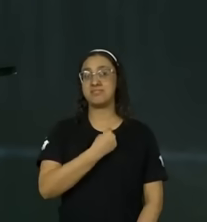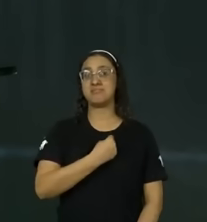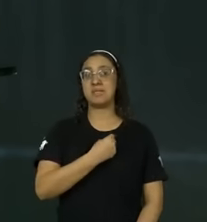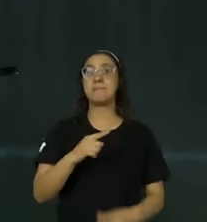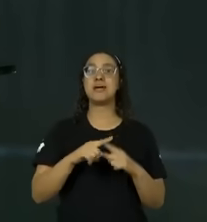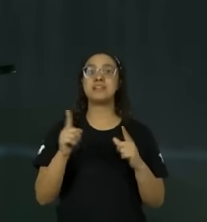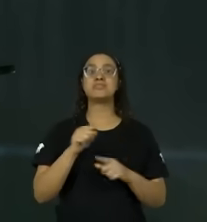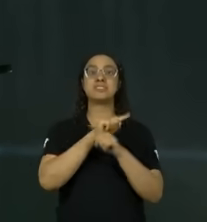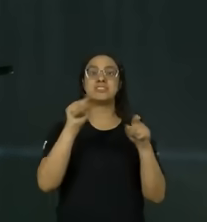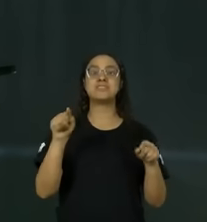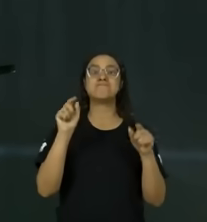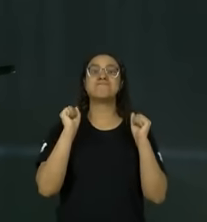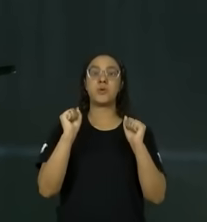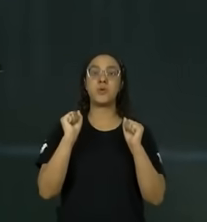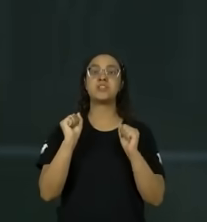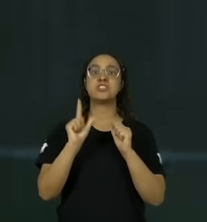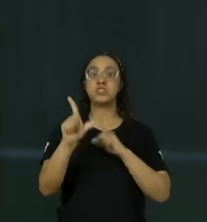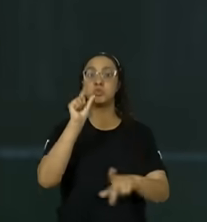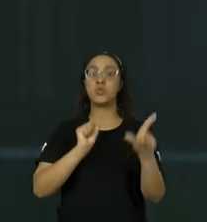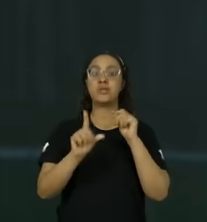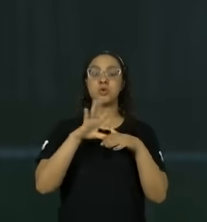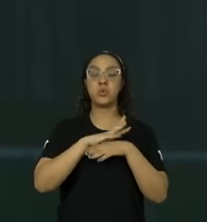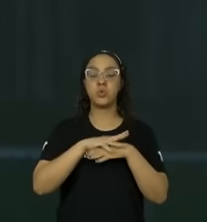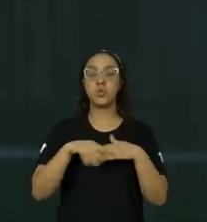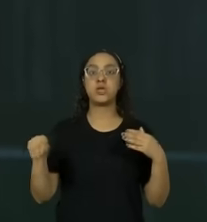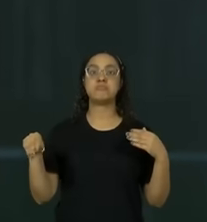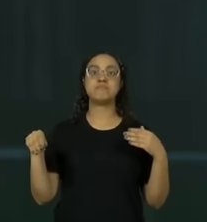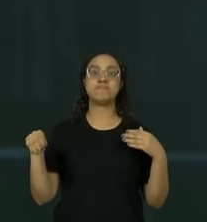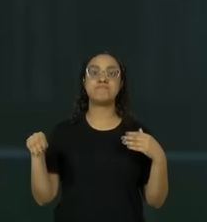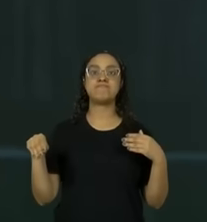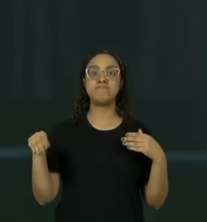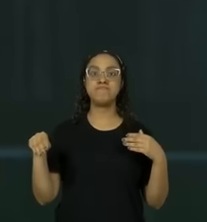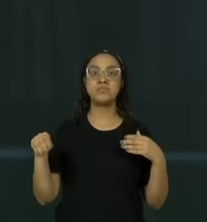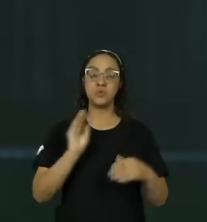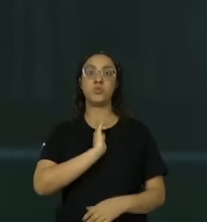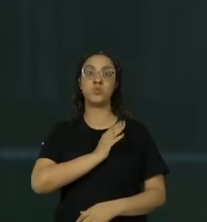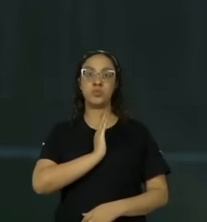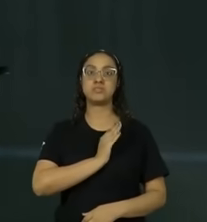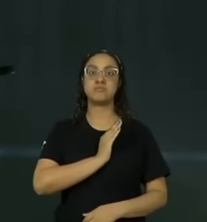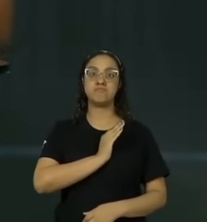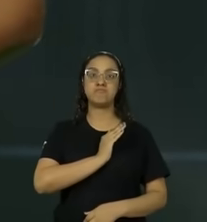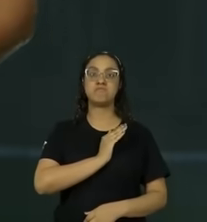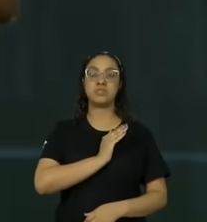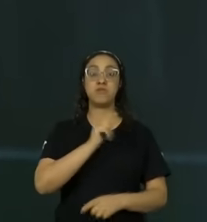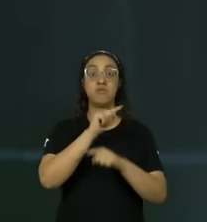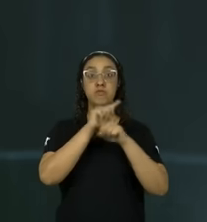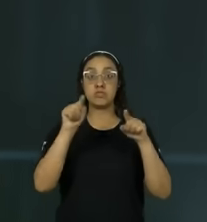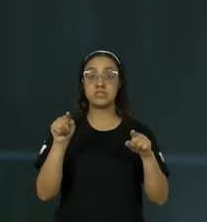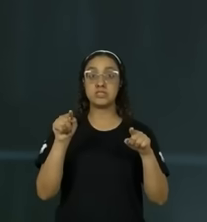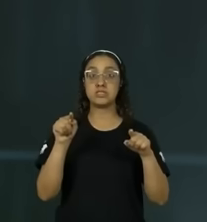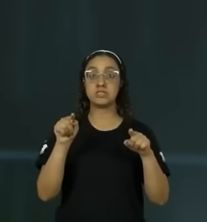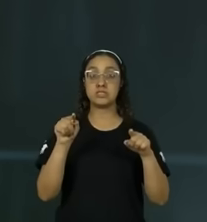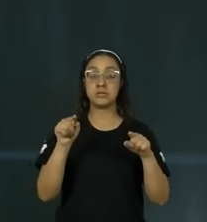a cura. Mesmo que você esteja aqui debaixo de injustiça, você sempre vai poder escolher a cura. Fala comigo,